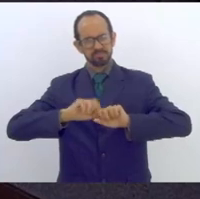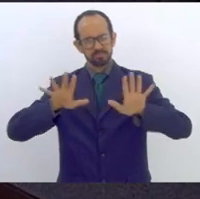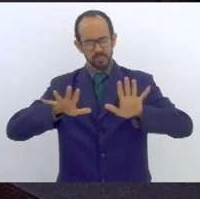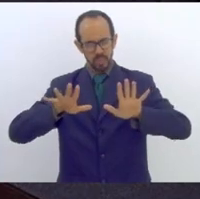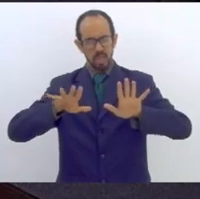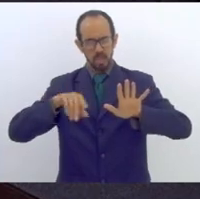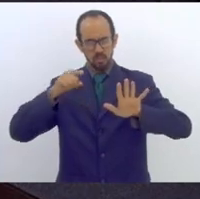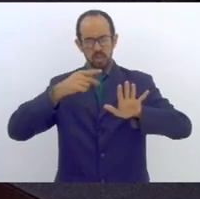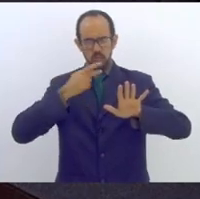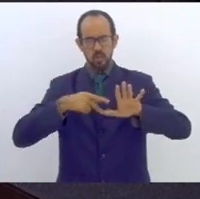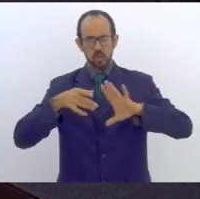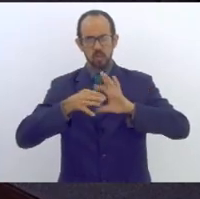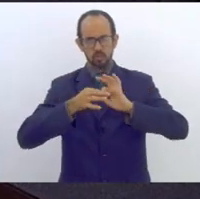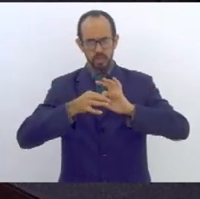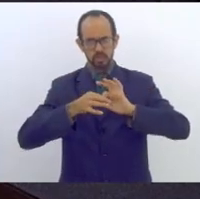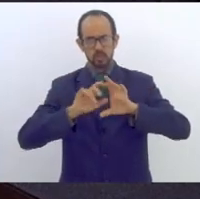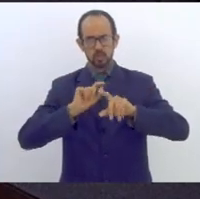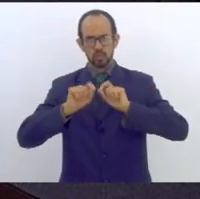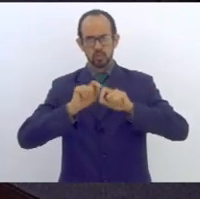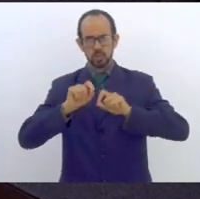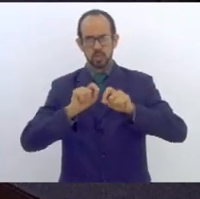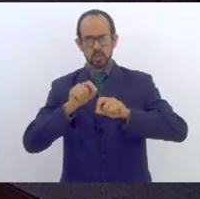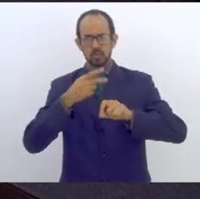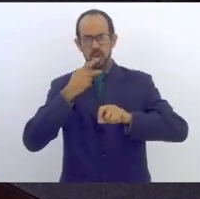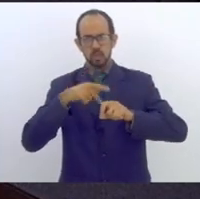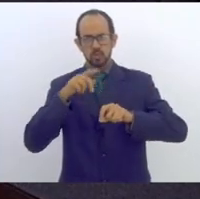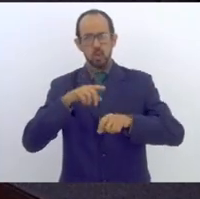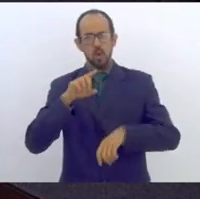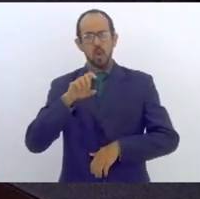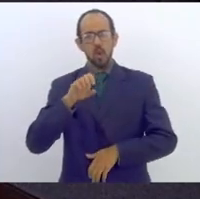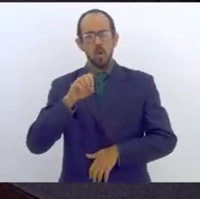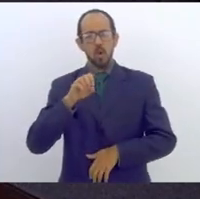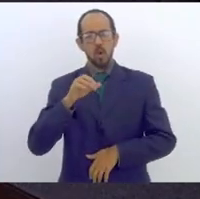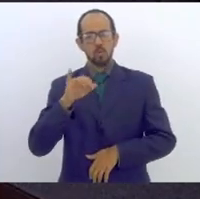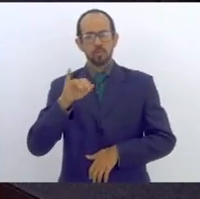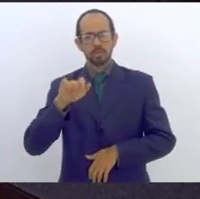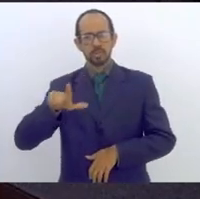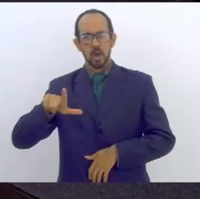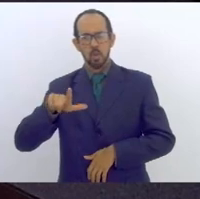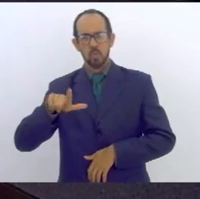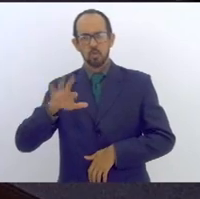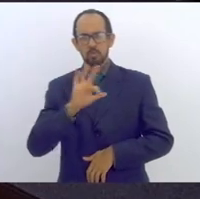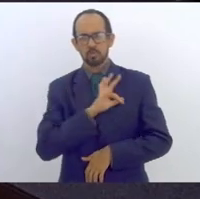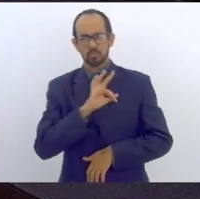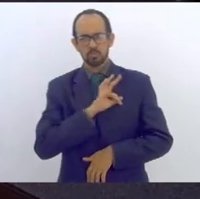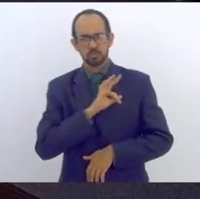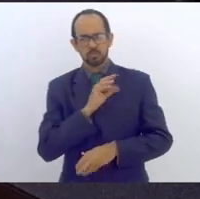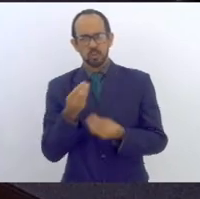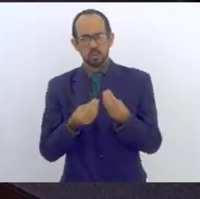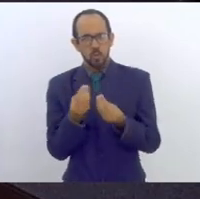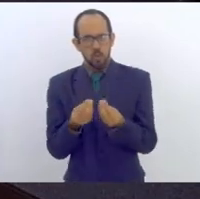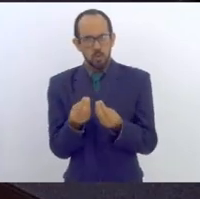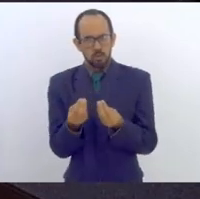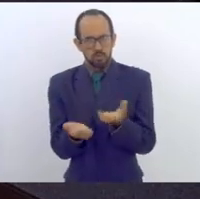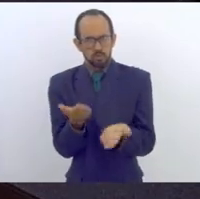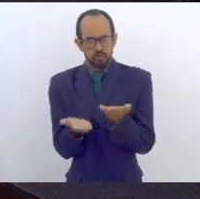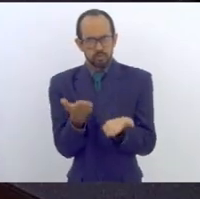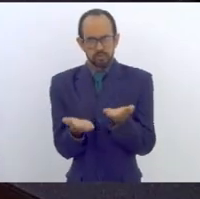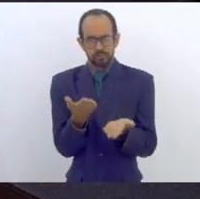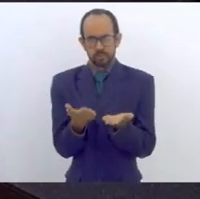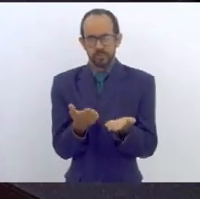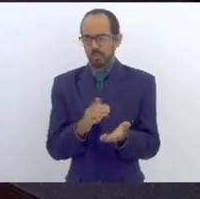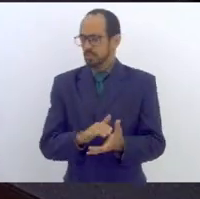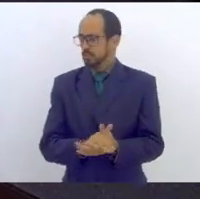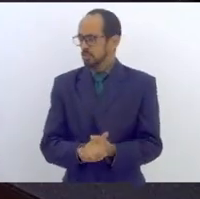unificação foi falado do oficial de polícia da questão como é que vai equacionar não preparei nada escrito